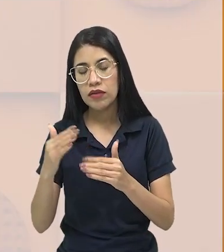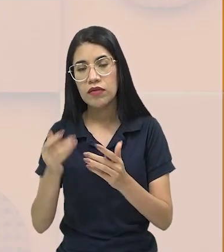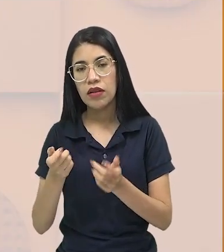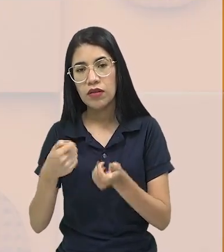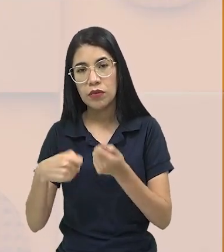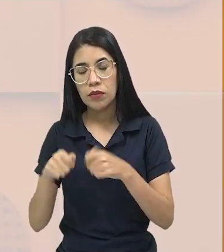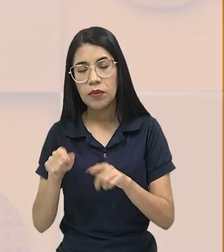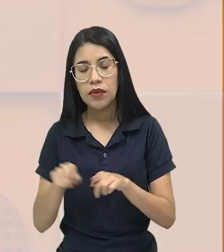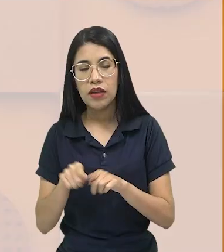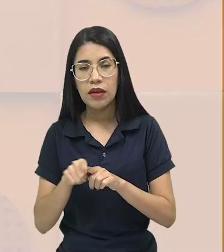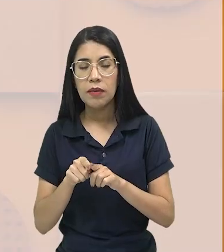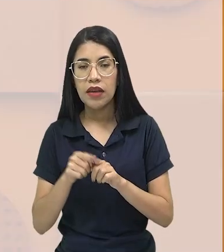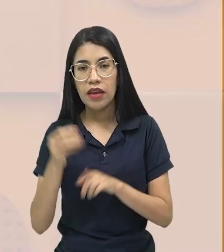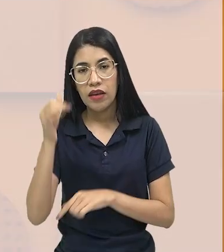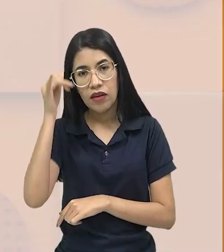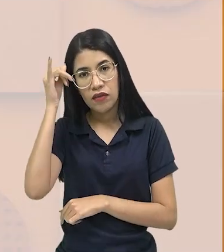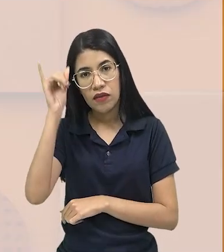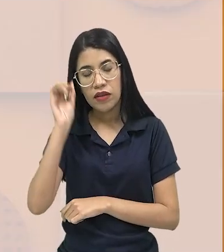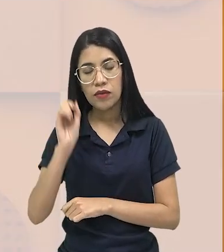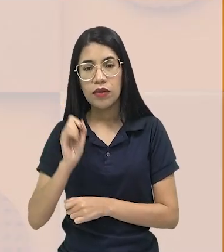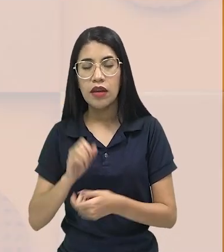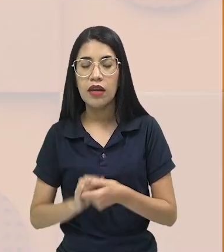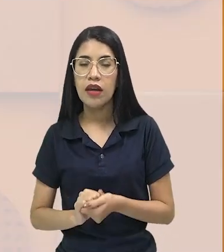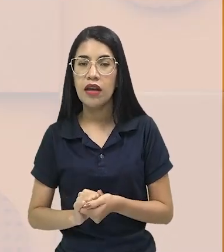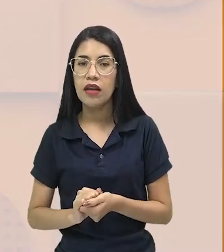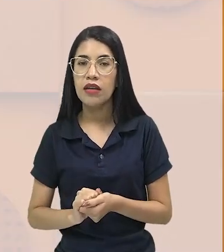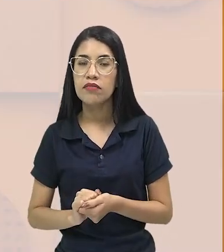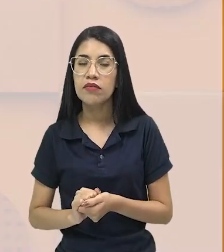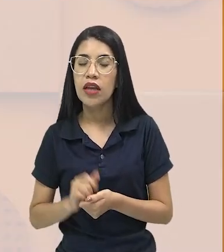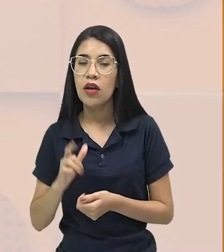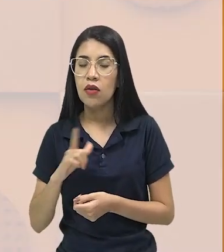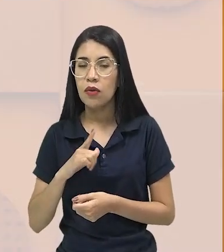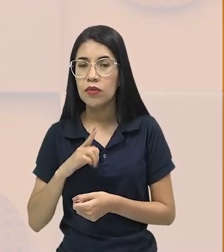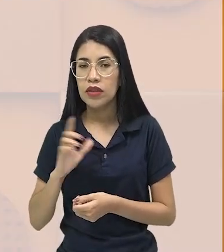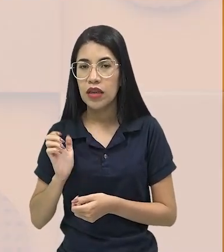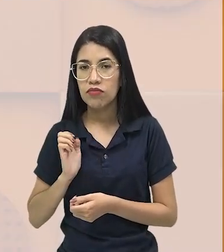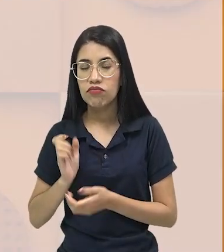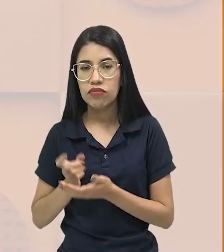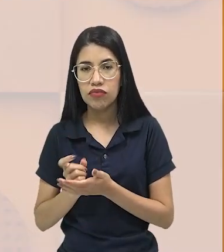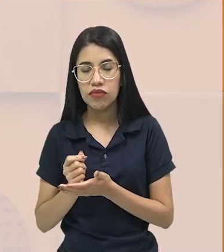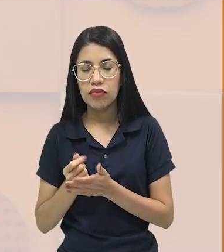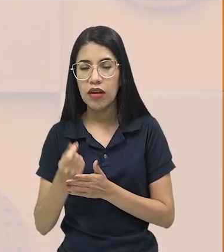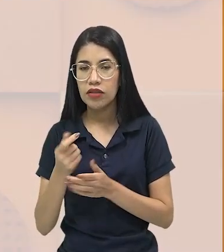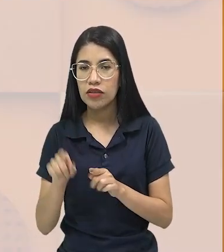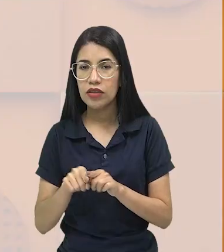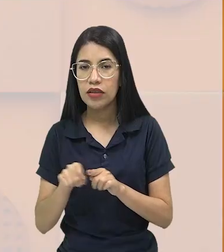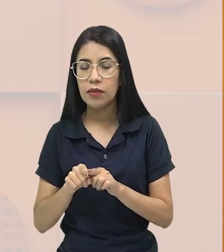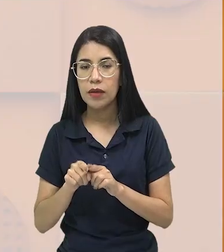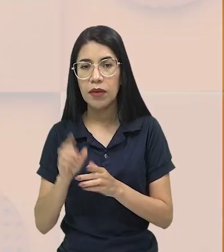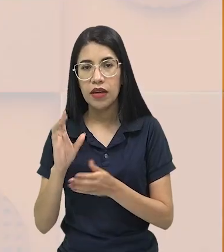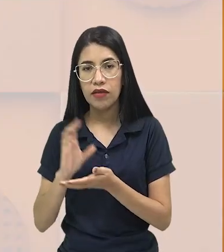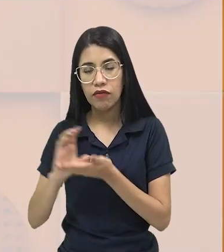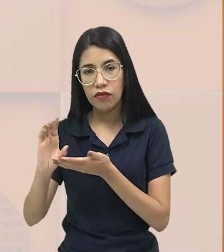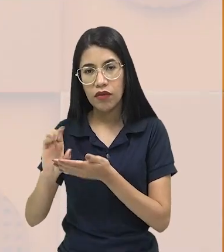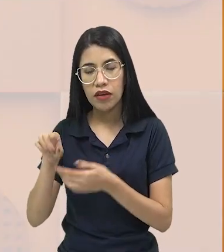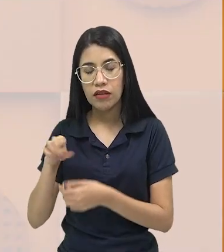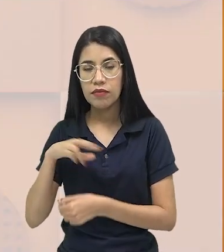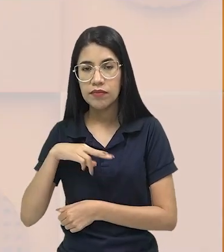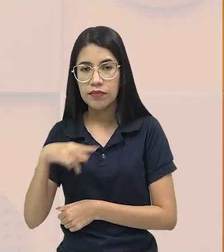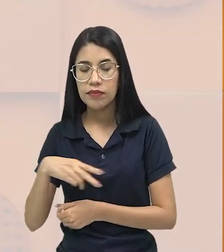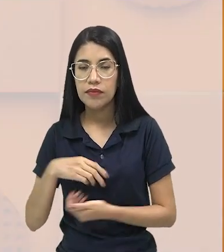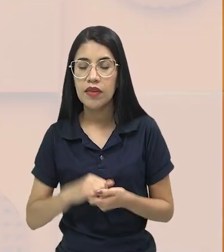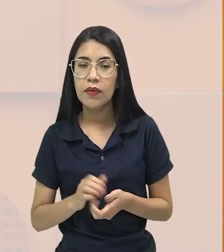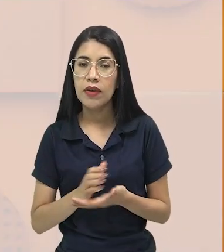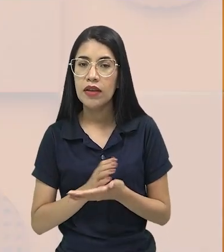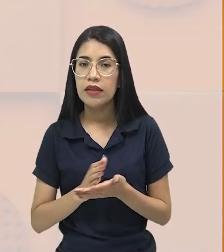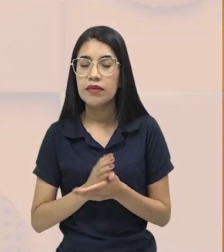economia e também evitando que fosse gerada riqueza para quê? Para ser mandada para Portugal. Então, muitas vezes, o